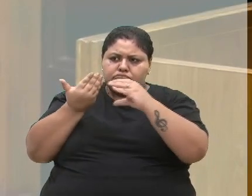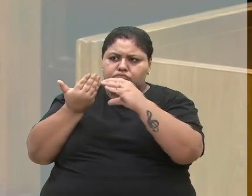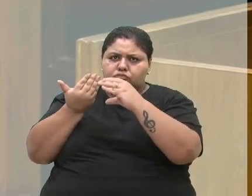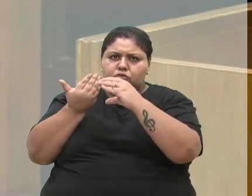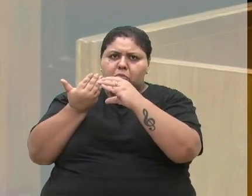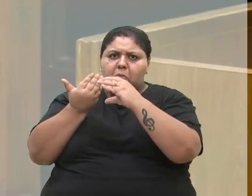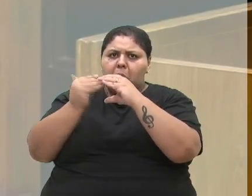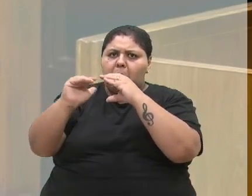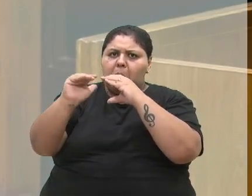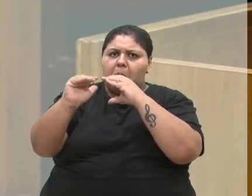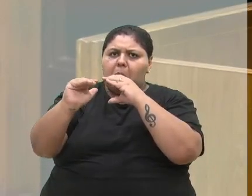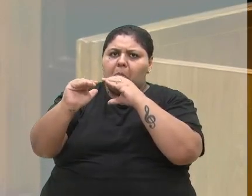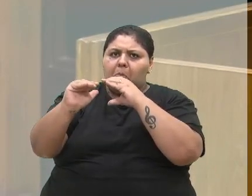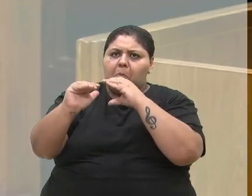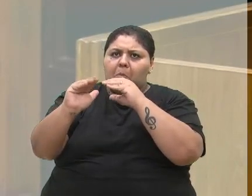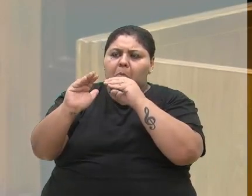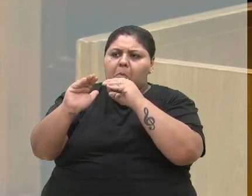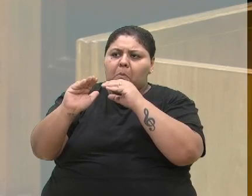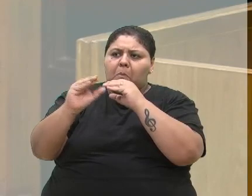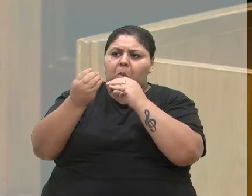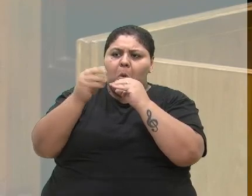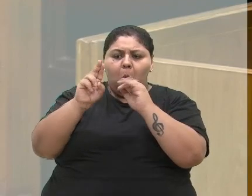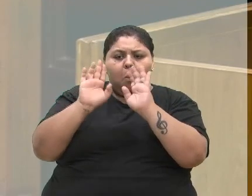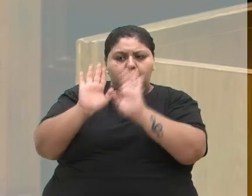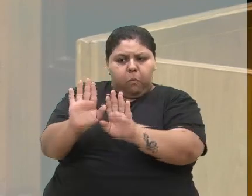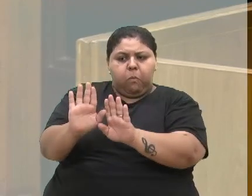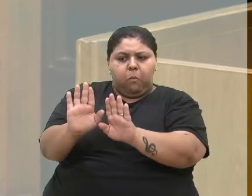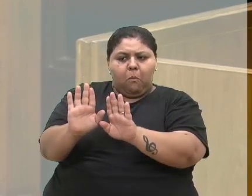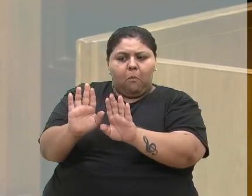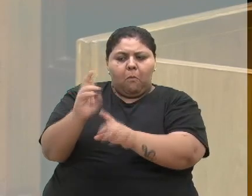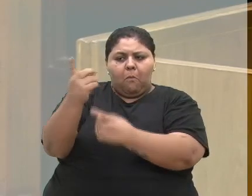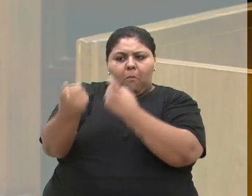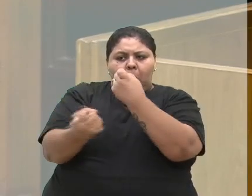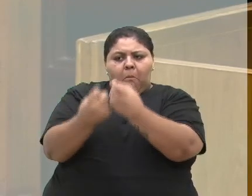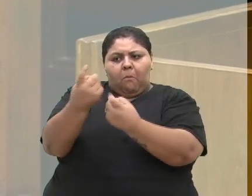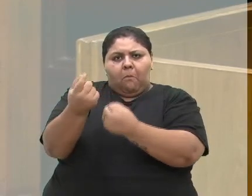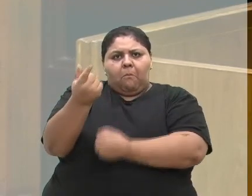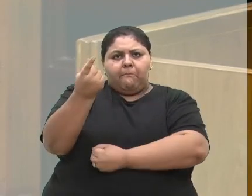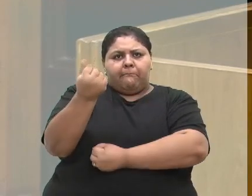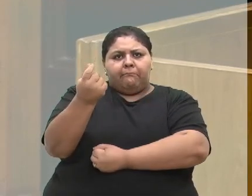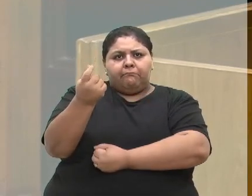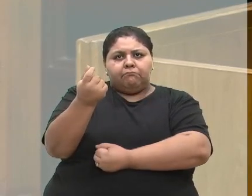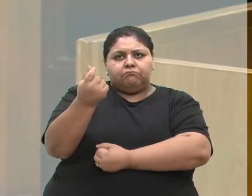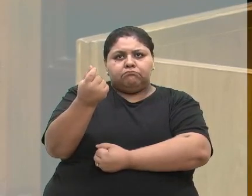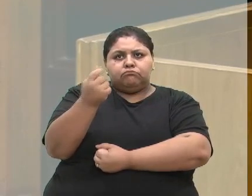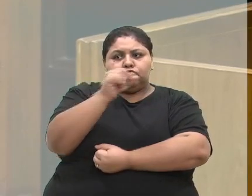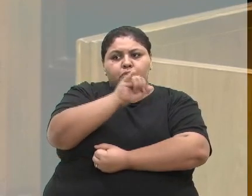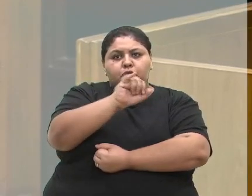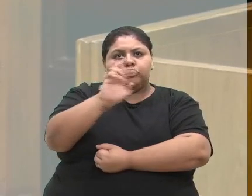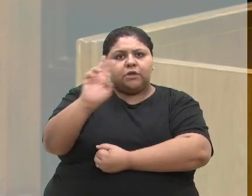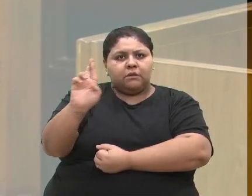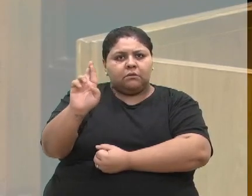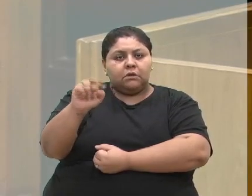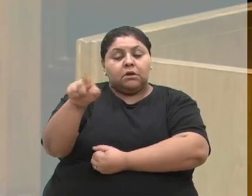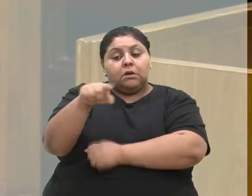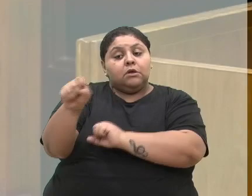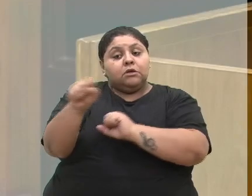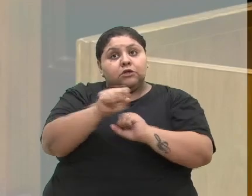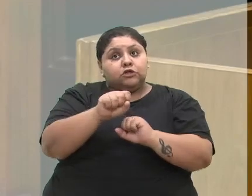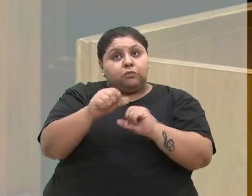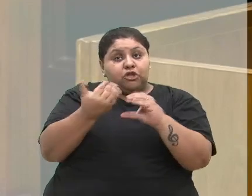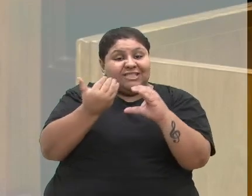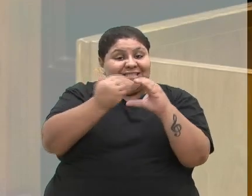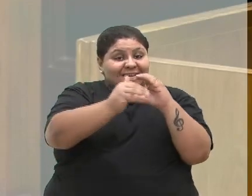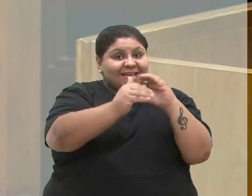ou melhor, onde ficam parte dos recursos, né, do nosso imposto de renda. A gente pode